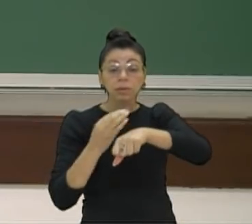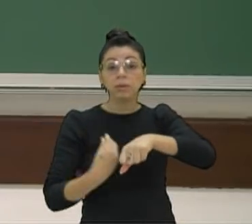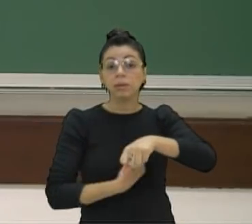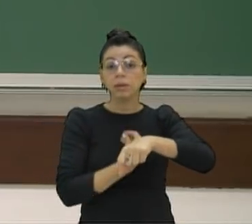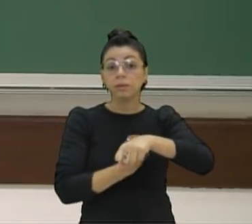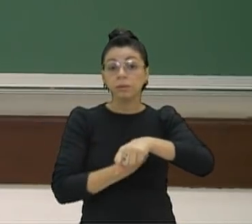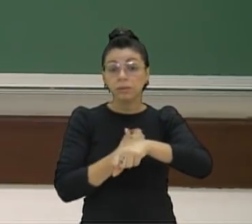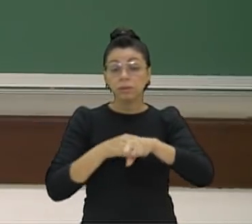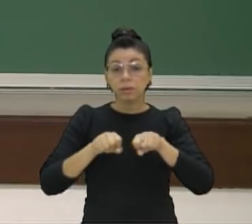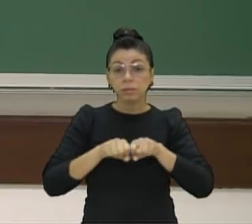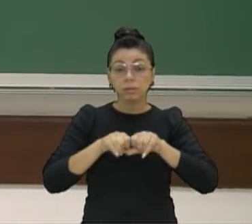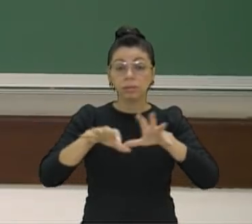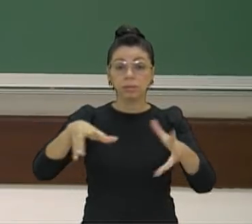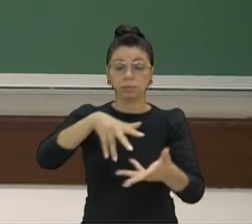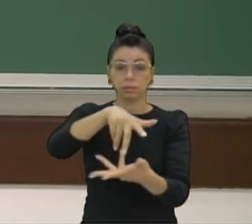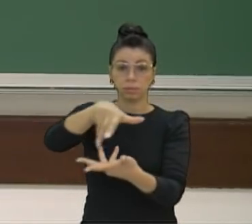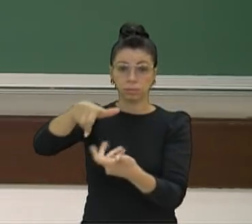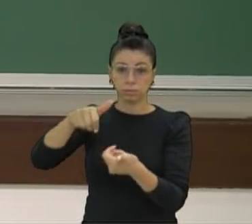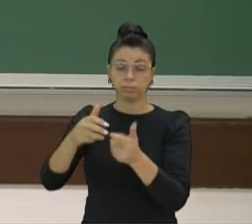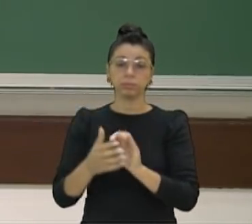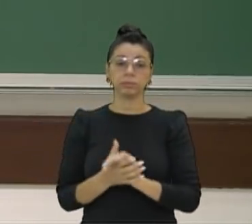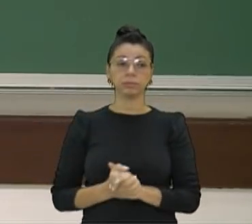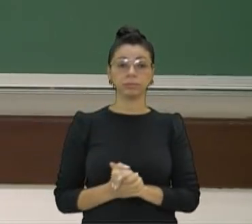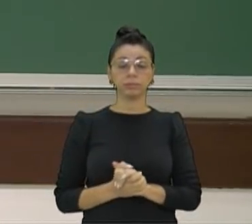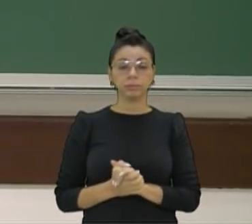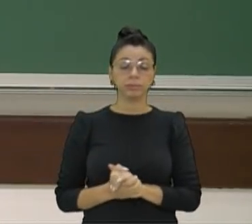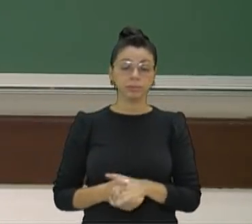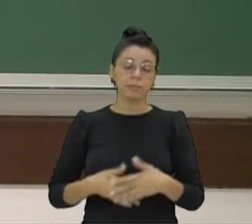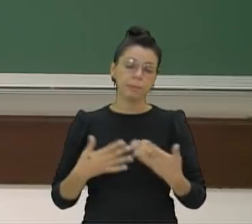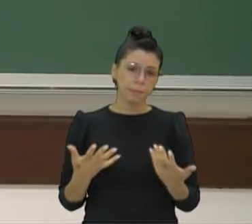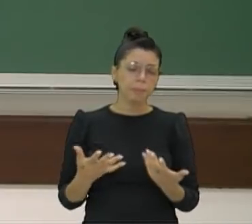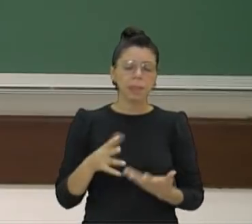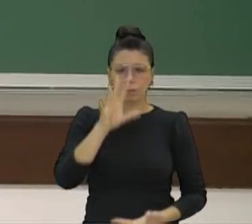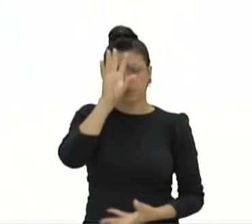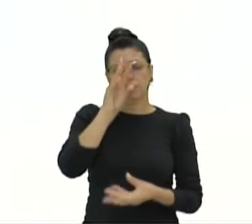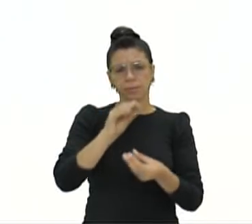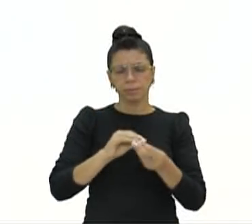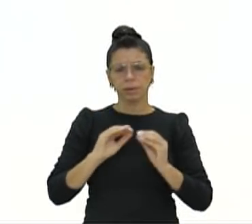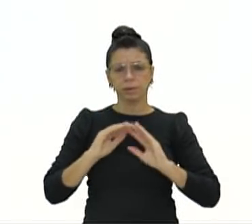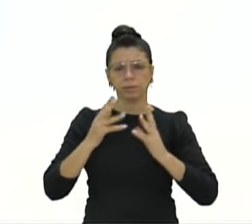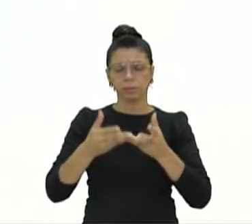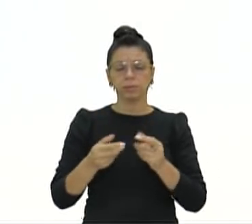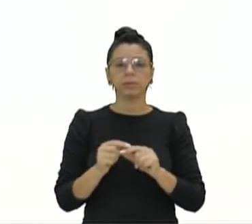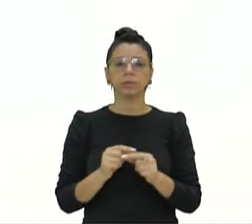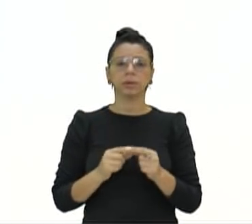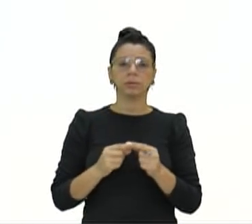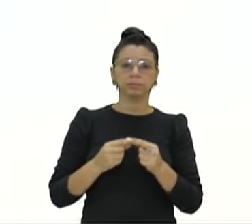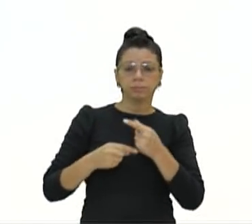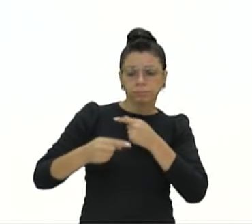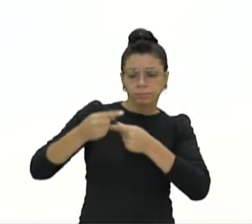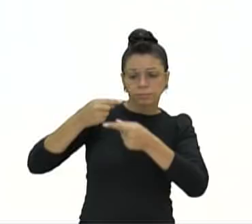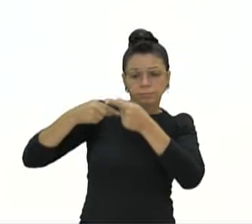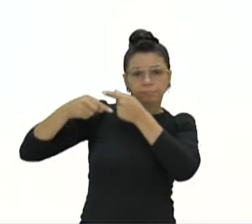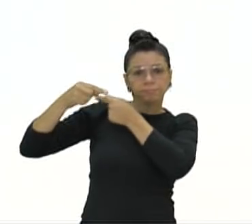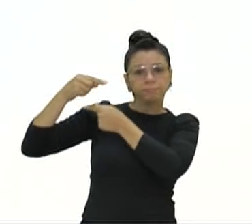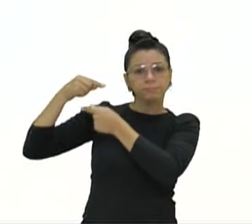pandemia, né, no atual momento. Então, para a gente entender tudo isso, vamos voltar um pouquinho no tempo